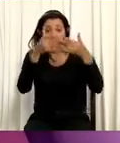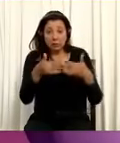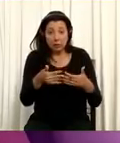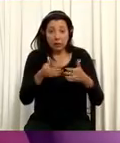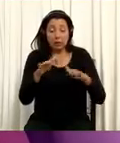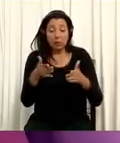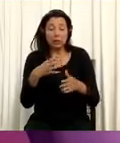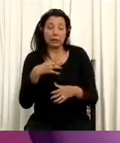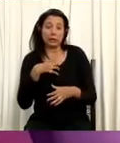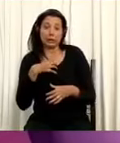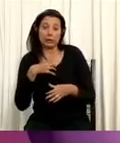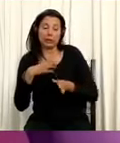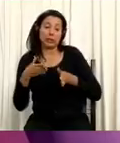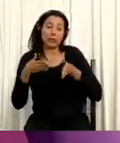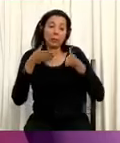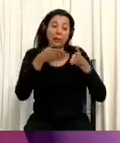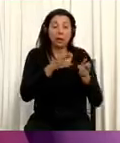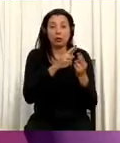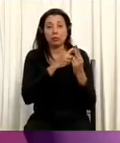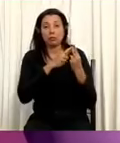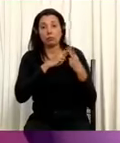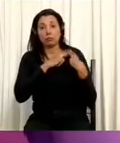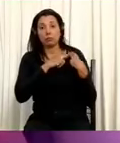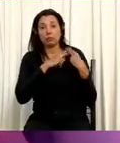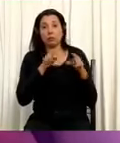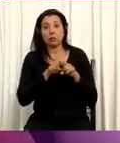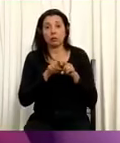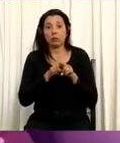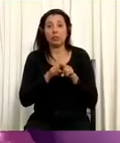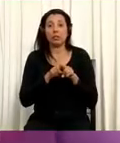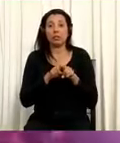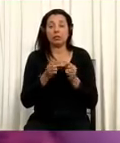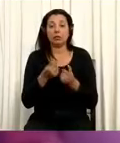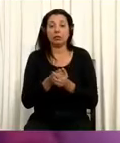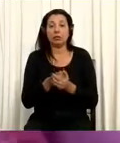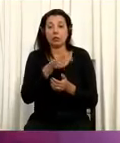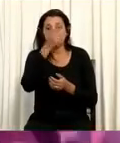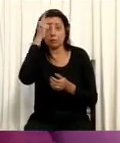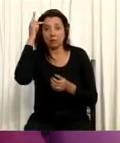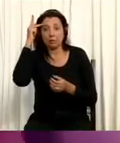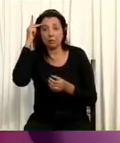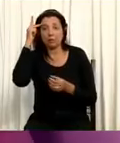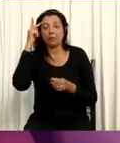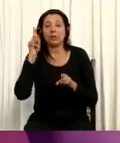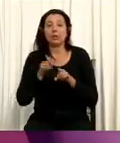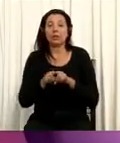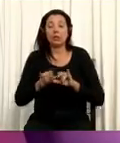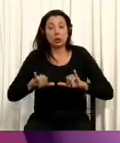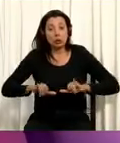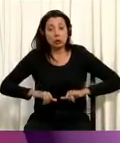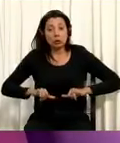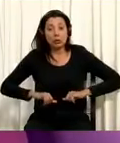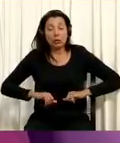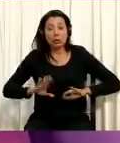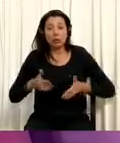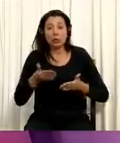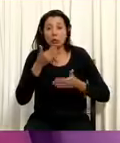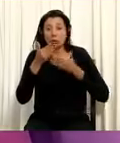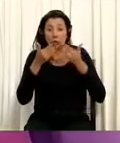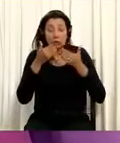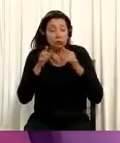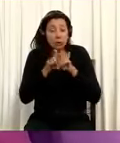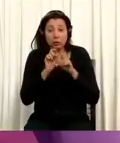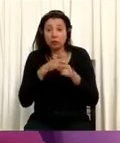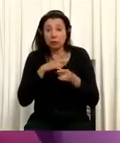sente parte responsável pelas pessoas que estão sofrendo algum tipo de